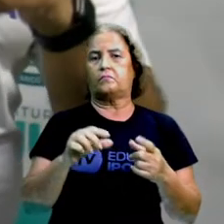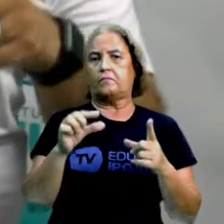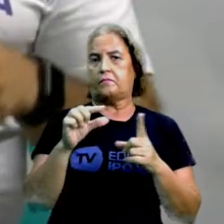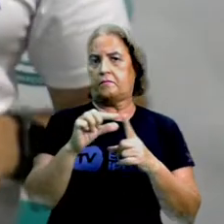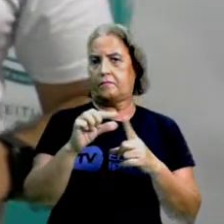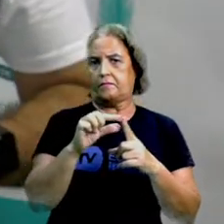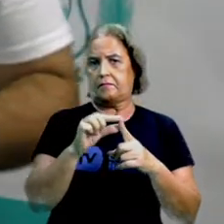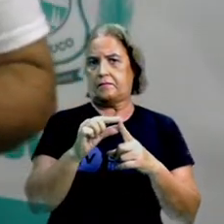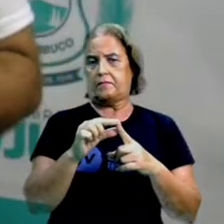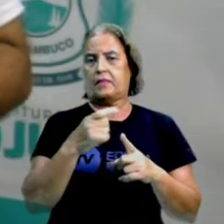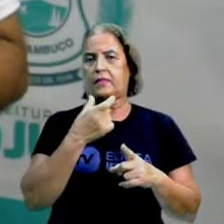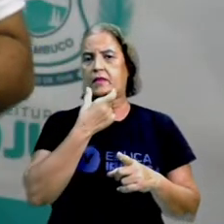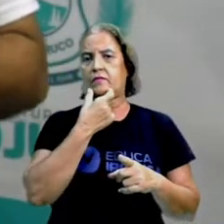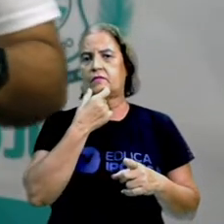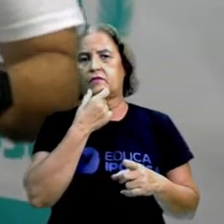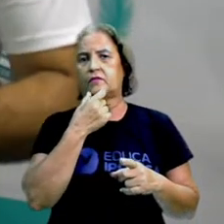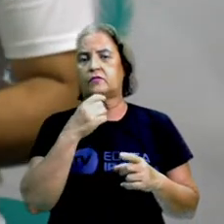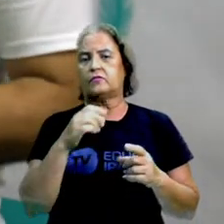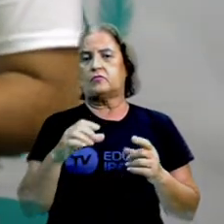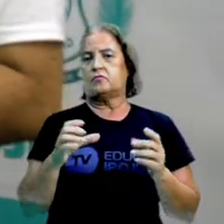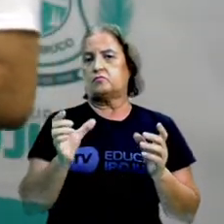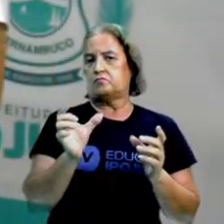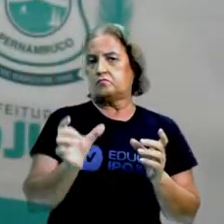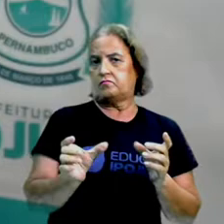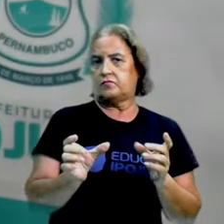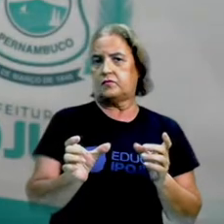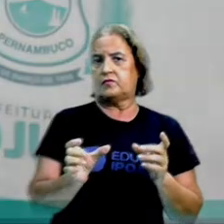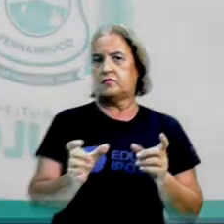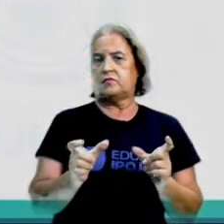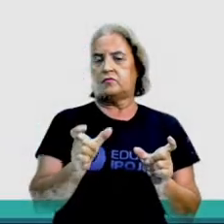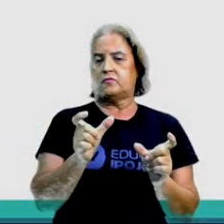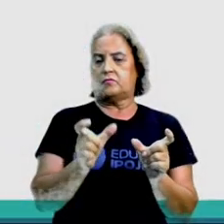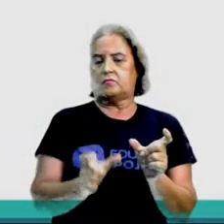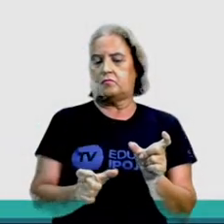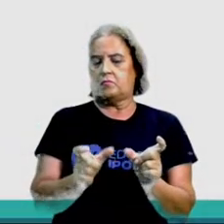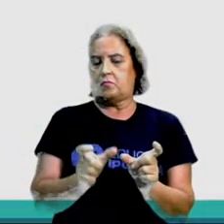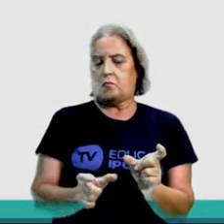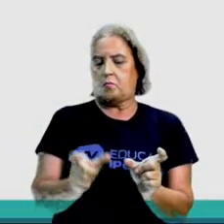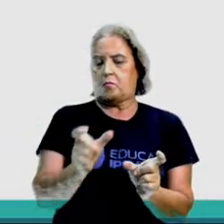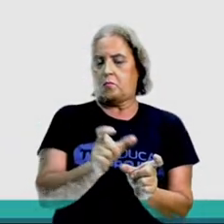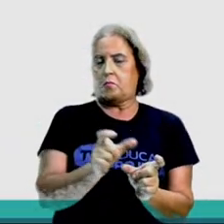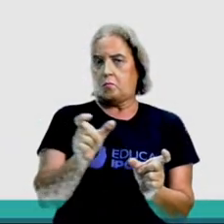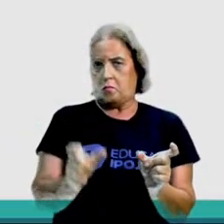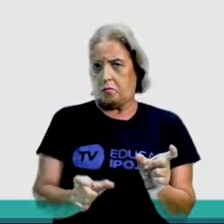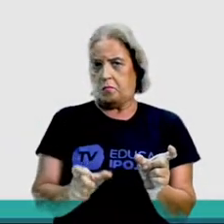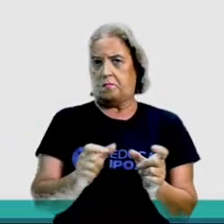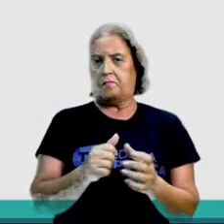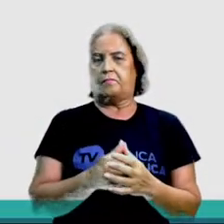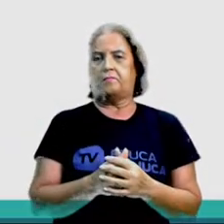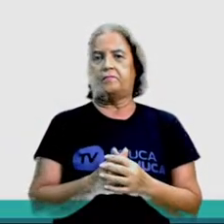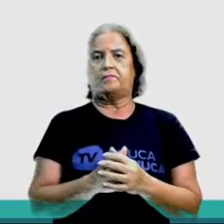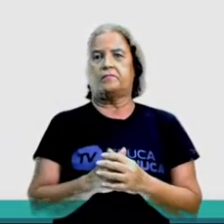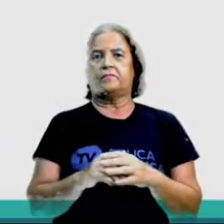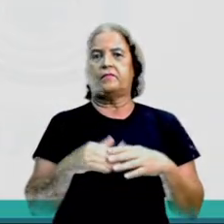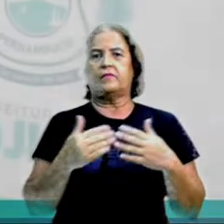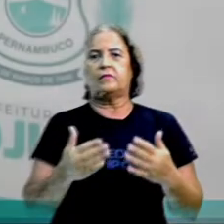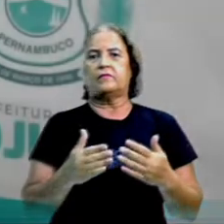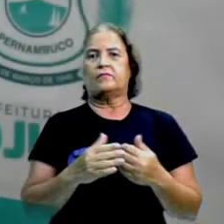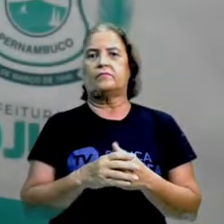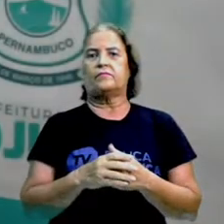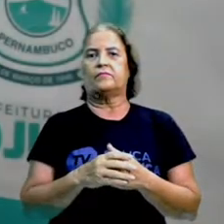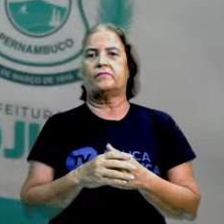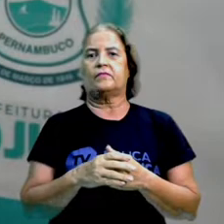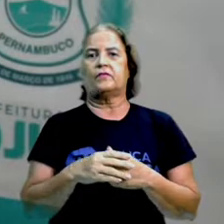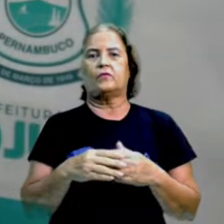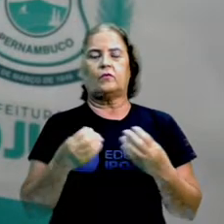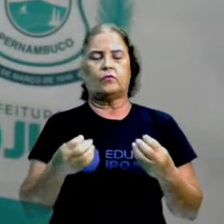inglês, o nosso conteúdo de hoje será o prefixes, ok? Let's go! Então, vamos lá. Como eu tinha